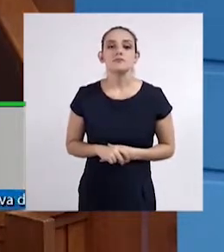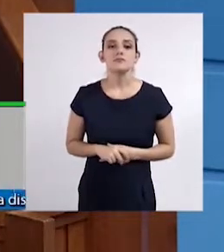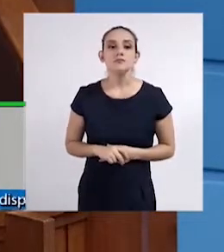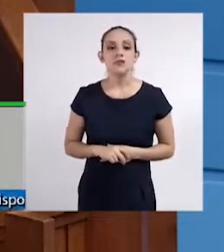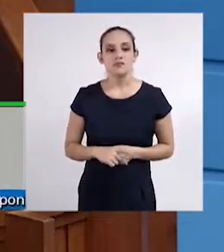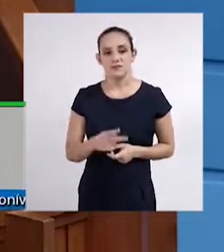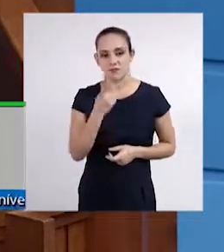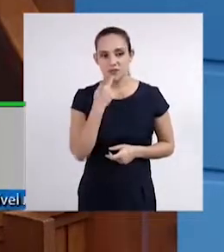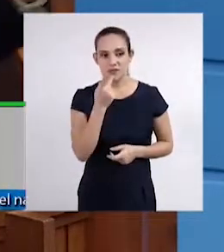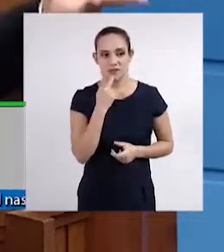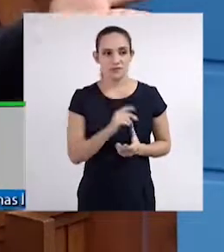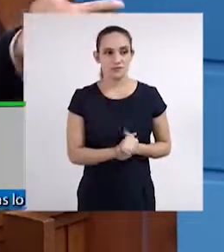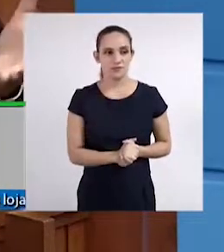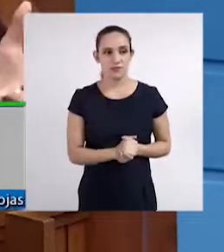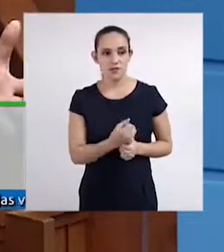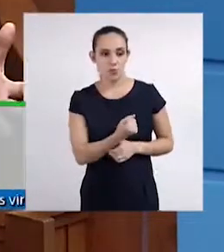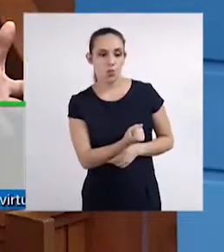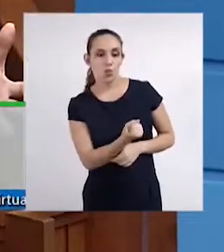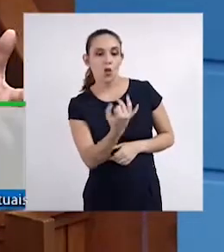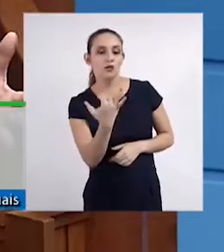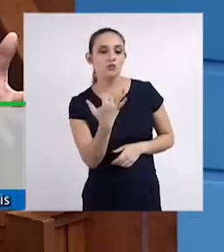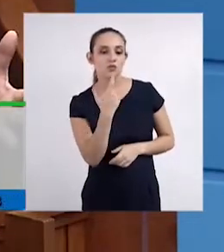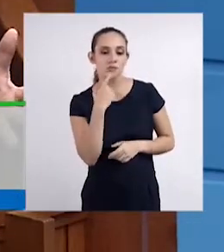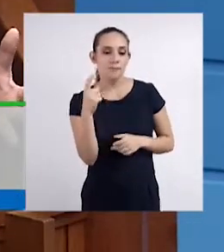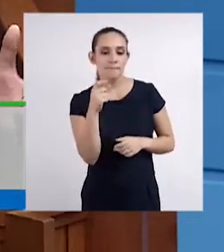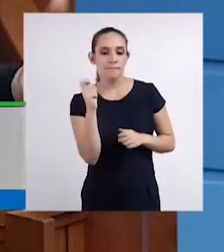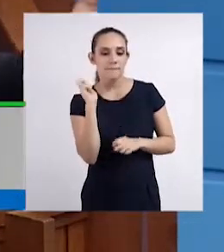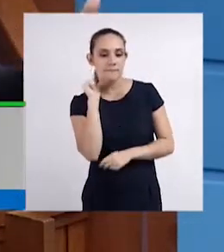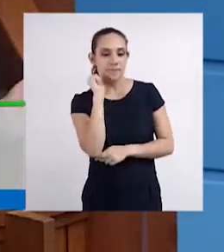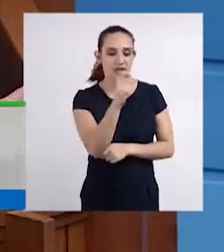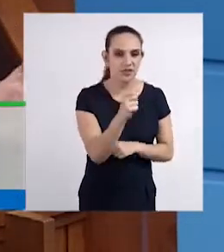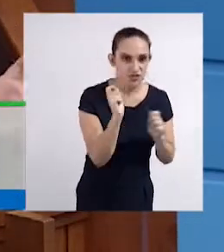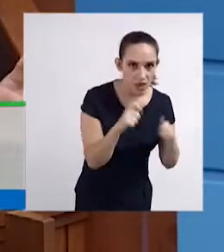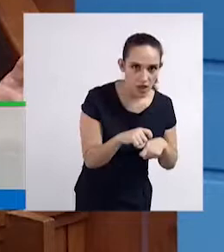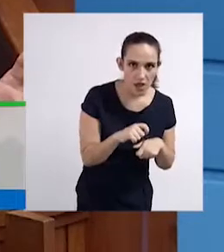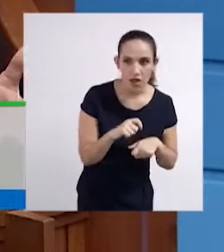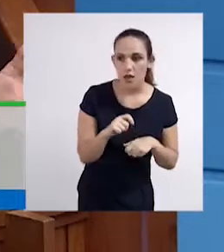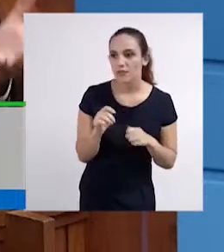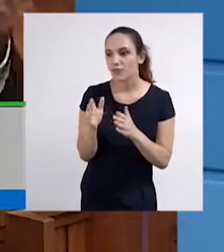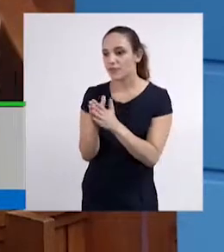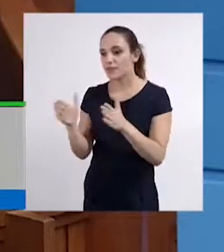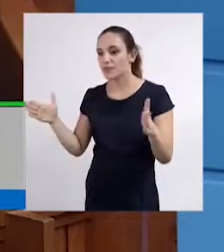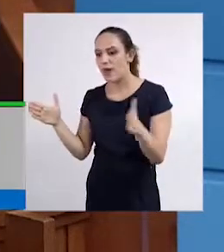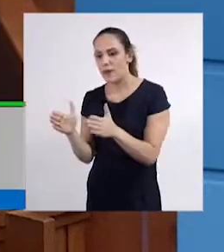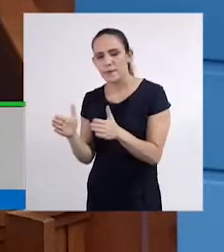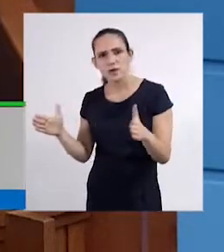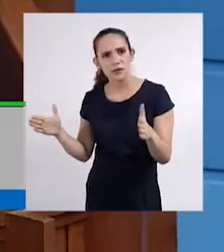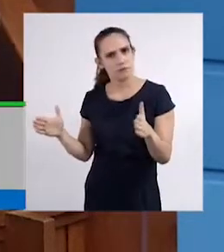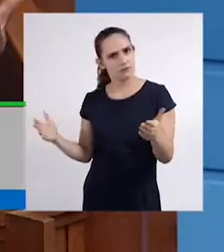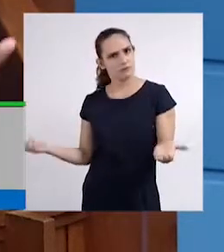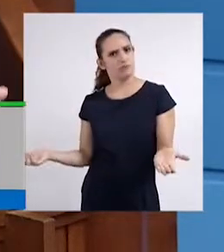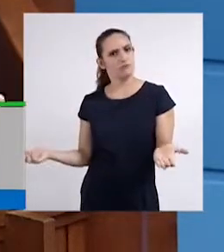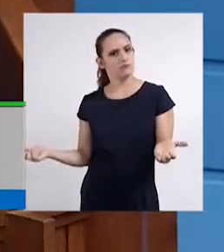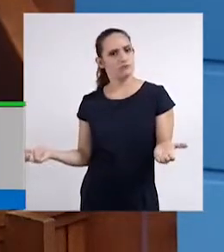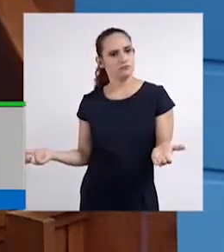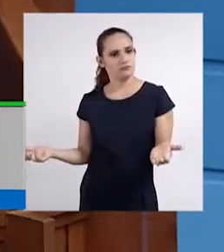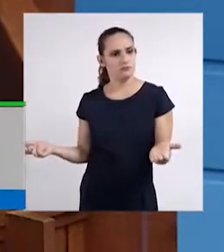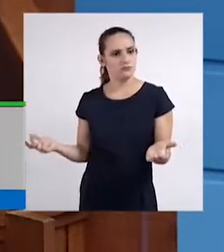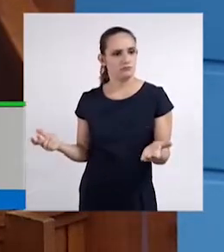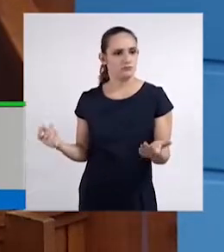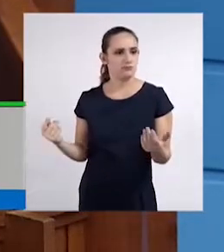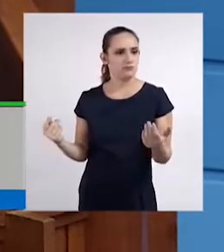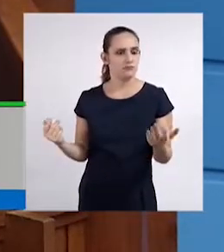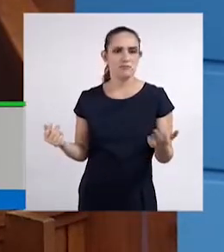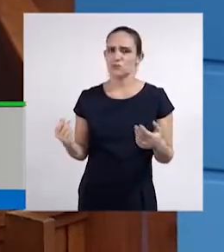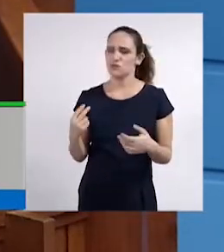Aí ele está falando de mudar o tamanho. Ora, já tem o tamanho mínimo para ser